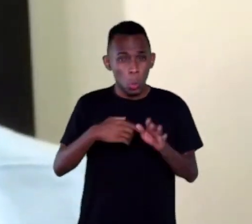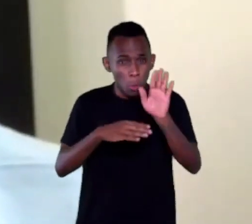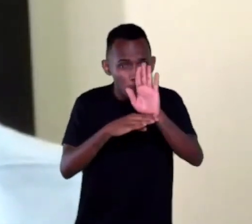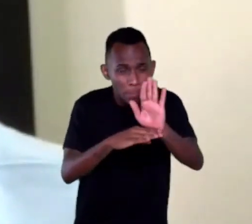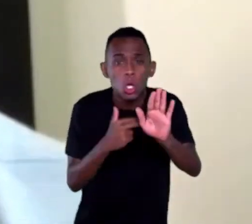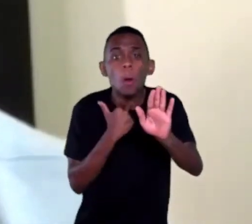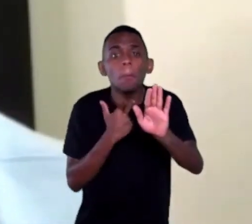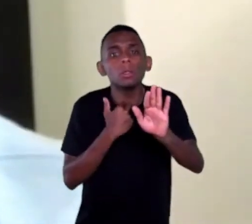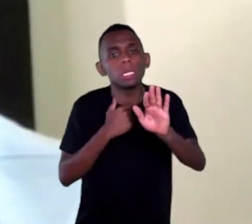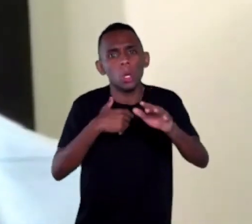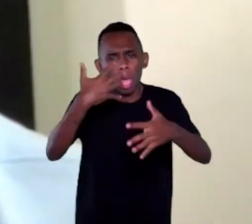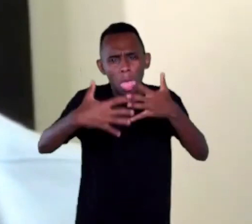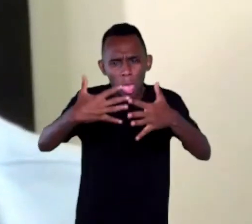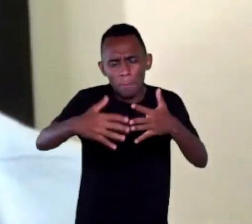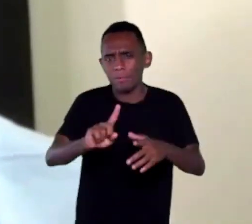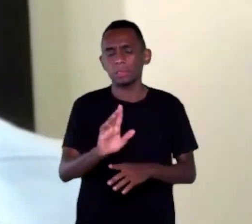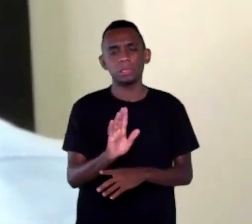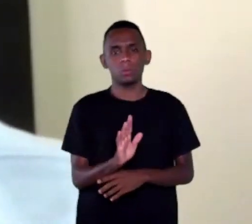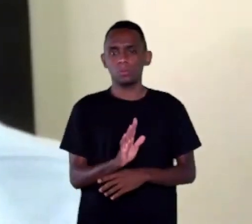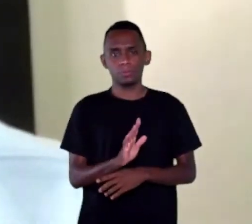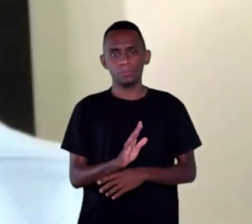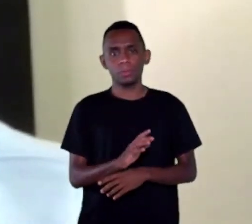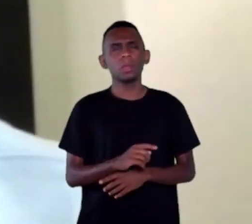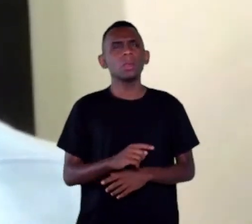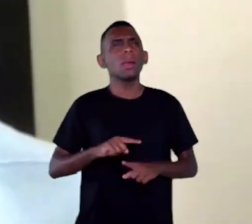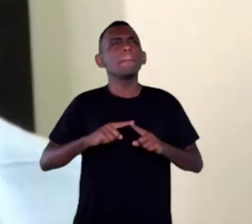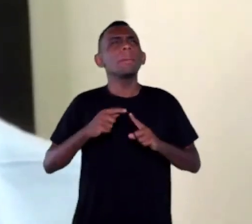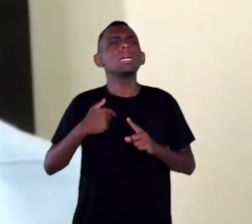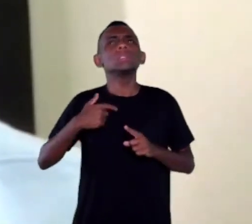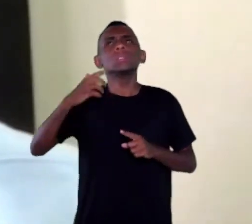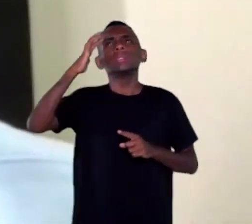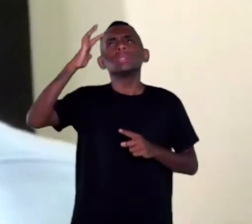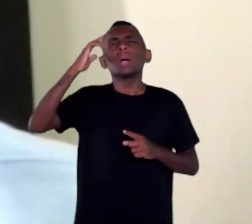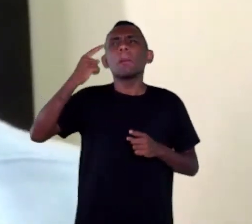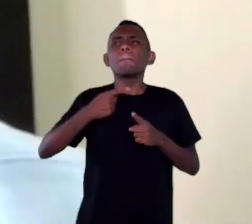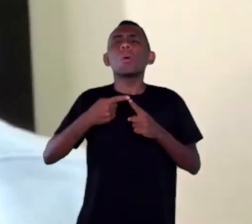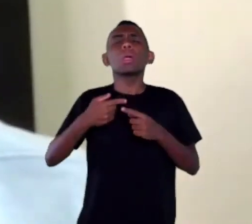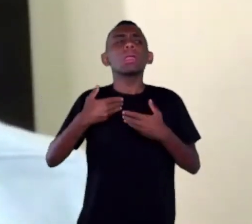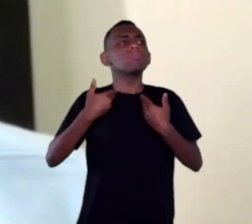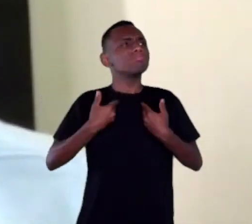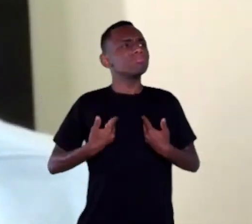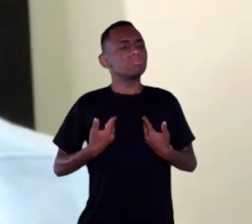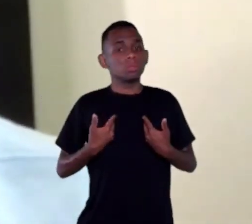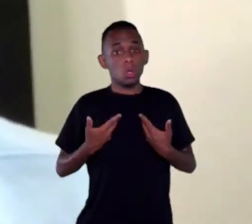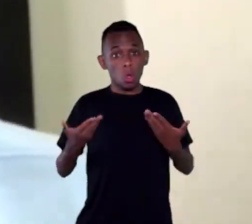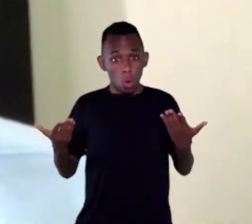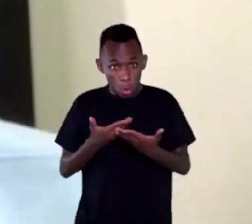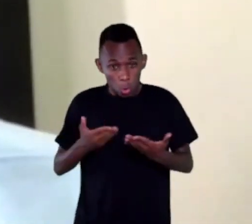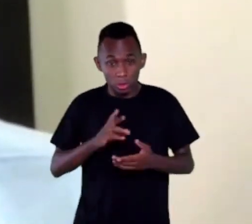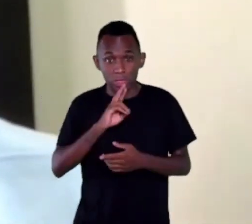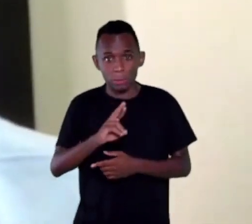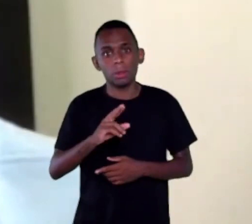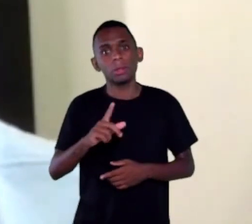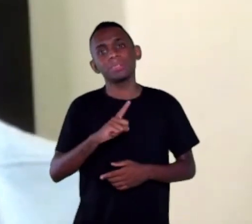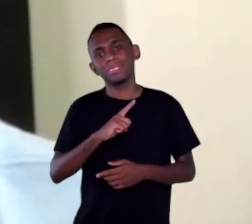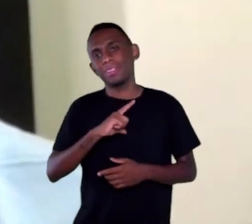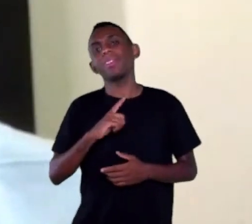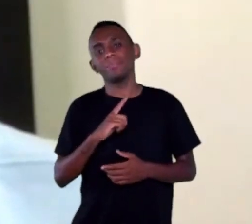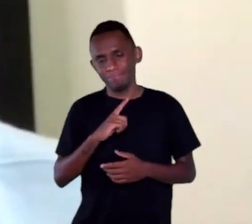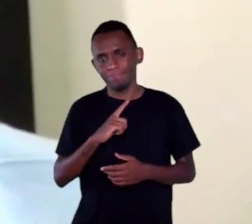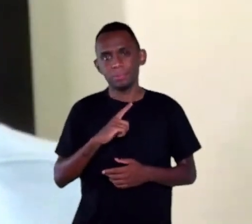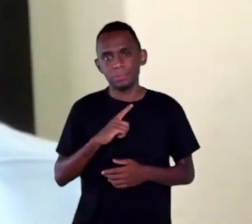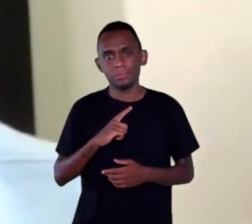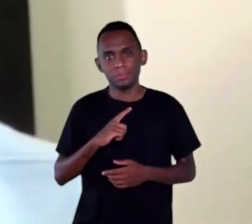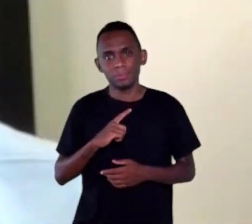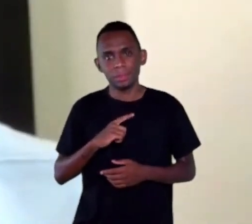atrapalho. E eu me questionava assim, por que eu? E hoje eu tenho resposta, por que não eu? Porque